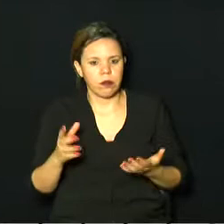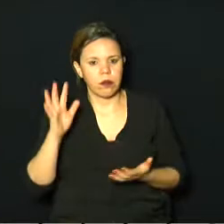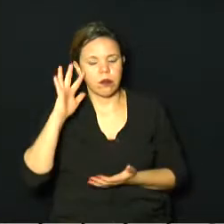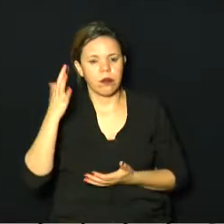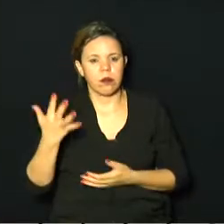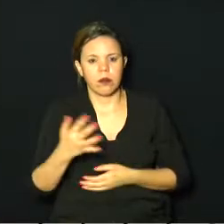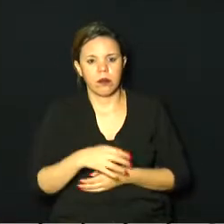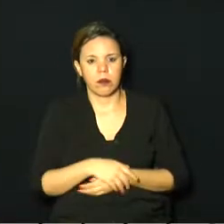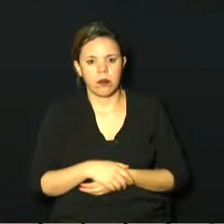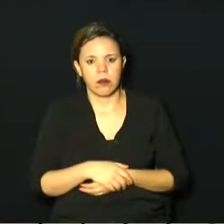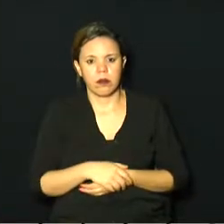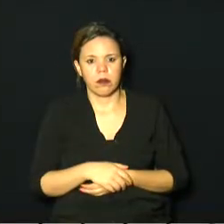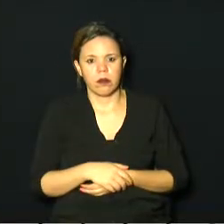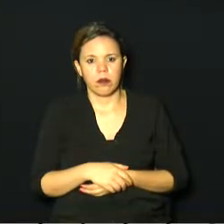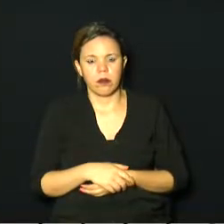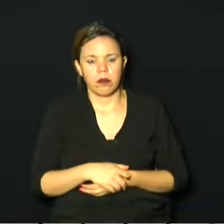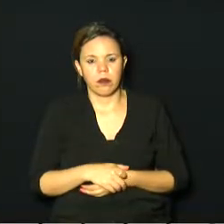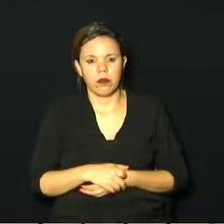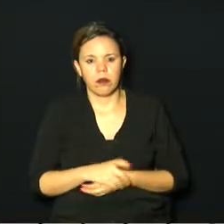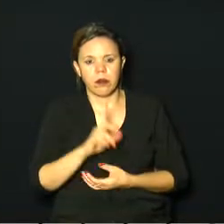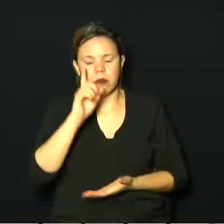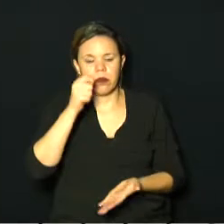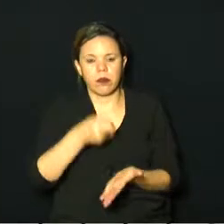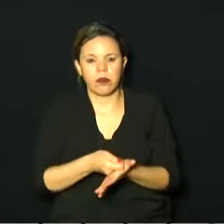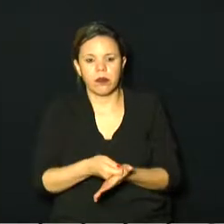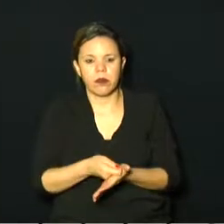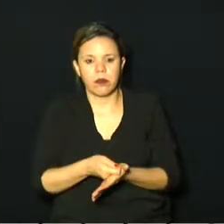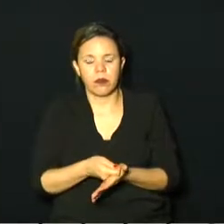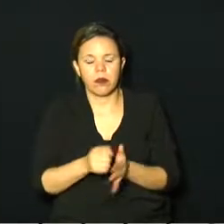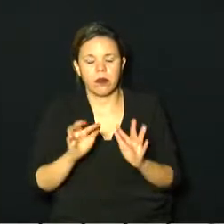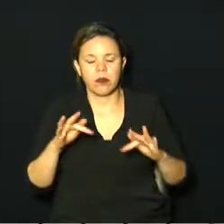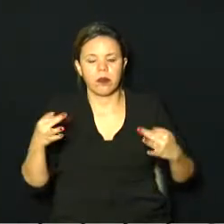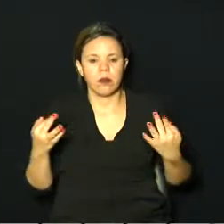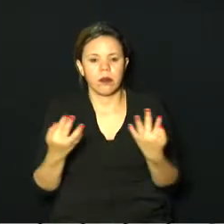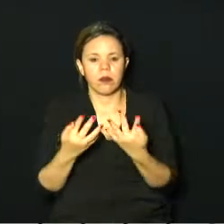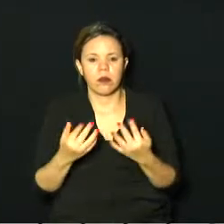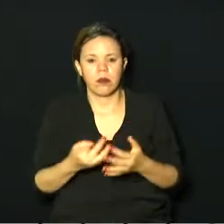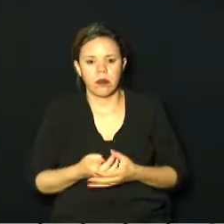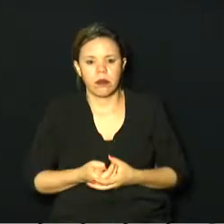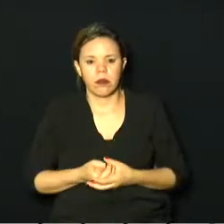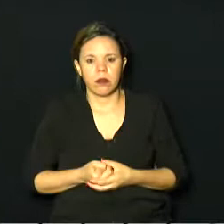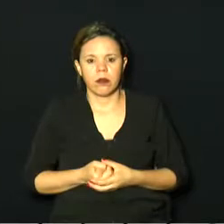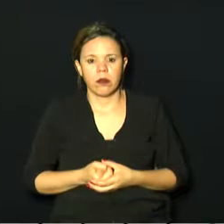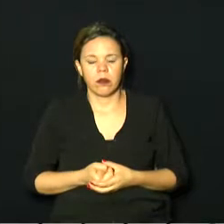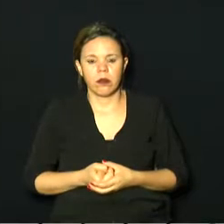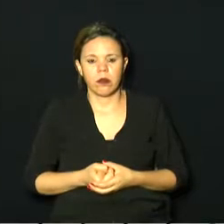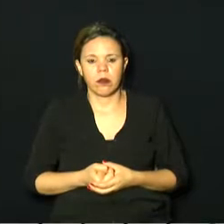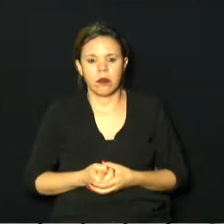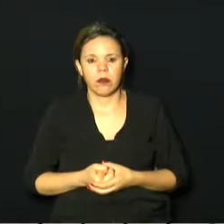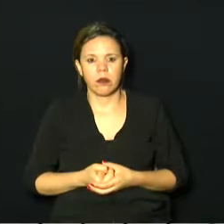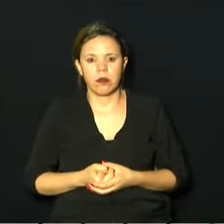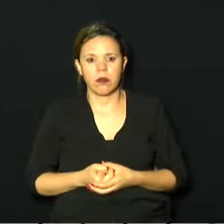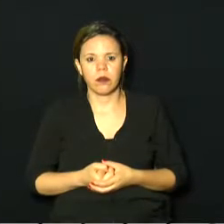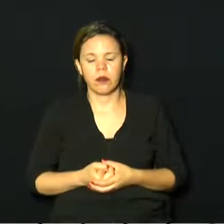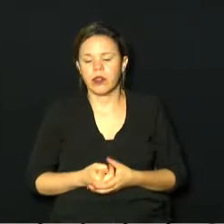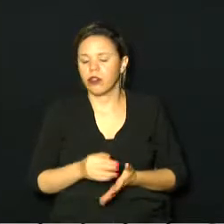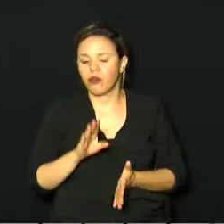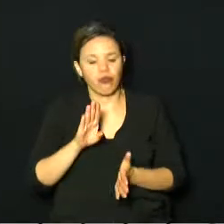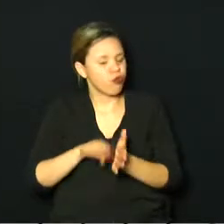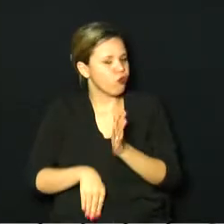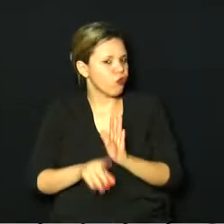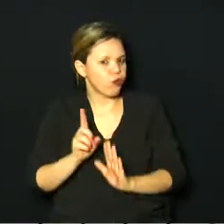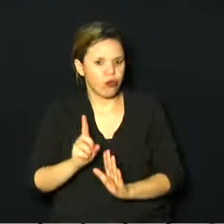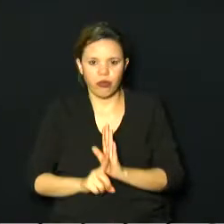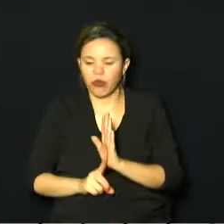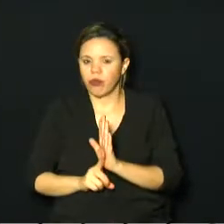solução, que a gente possa garantir que essas famílias não sejam alijadas dos seus direitos, que é